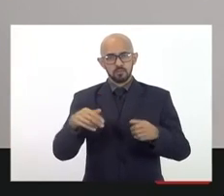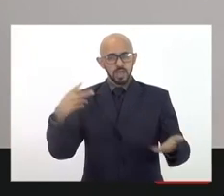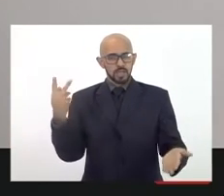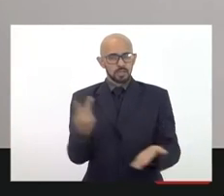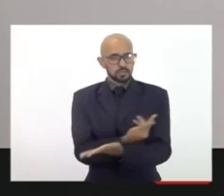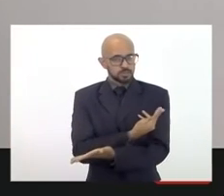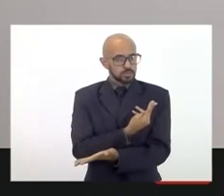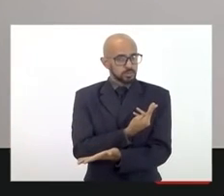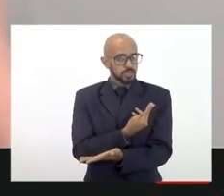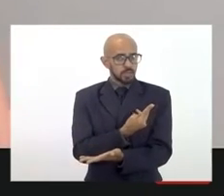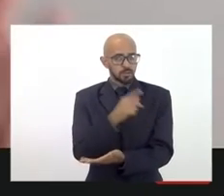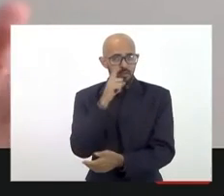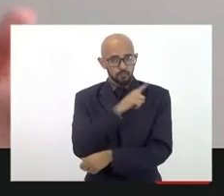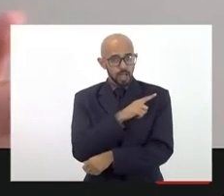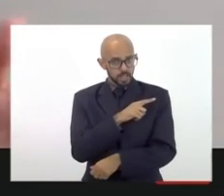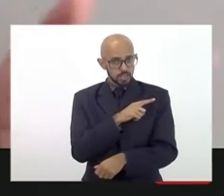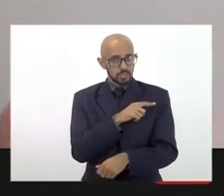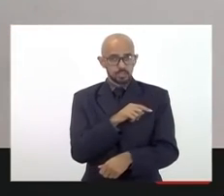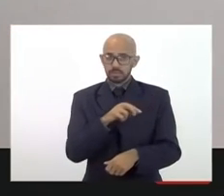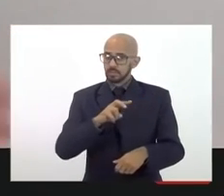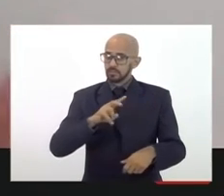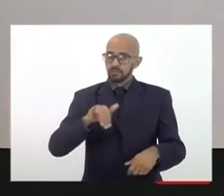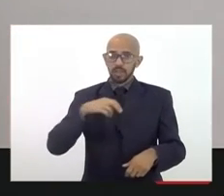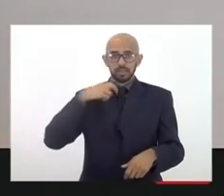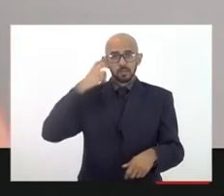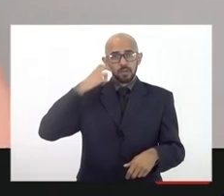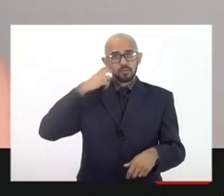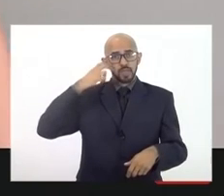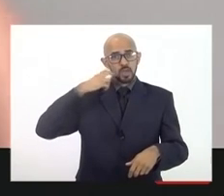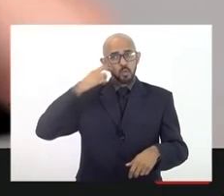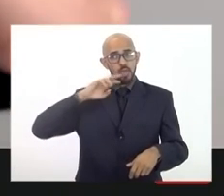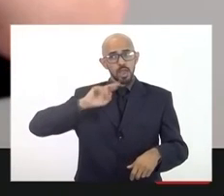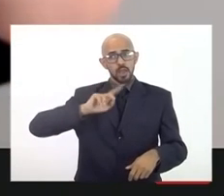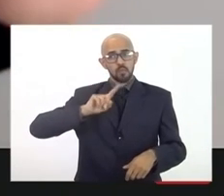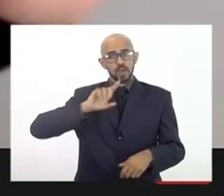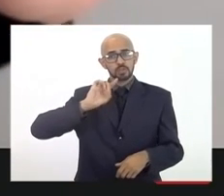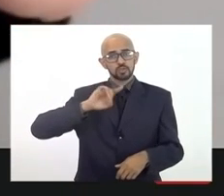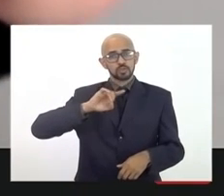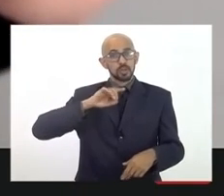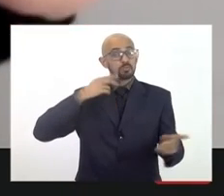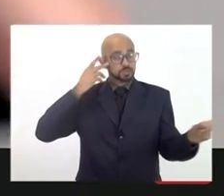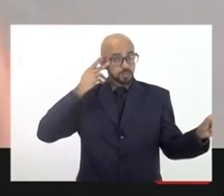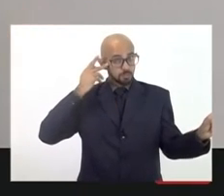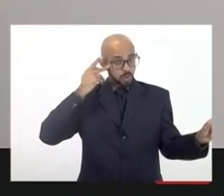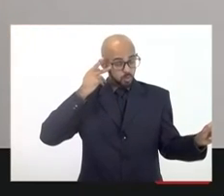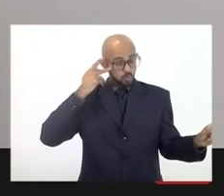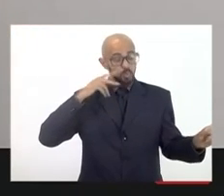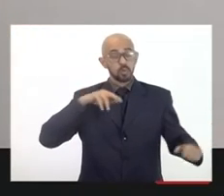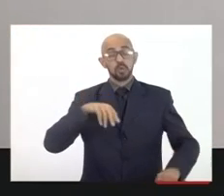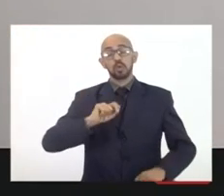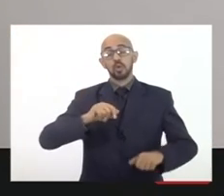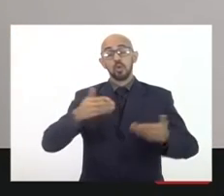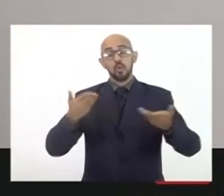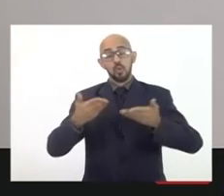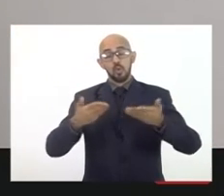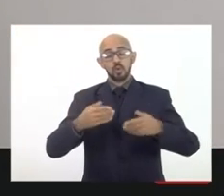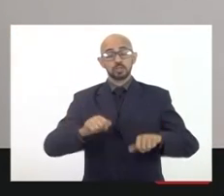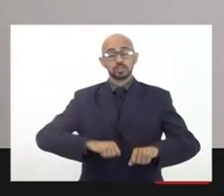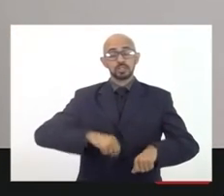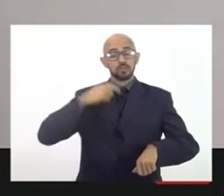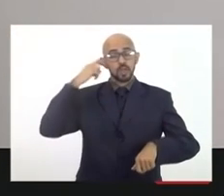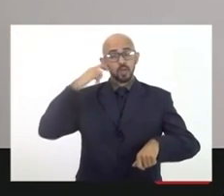olé, nós vamos tomar um olé que vai envergonhar, não é órgão de São Paulo, e hoje esse olé ele